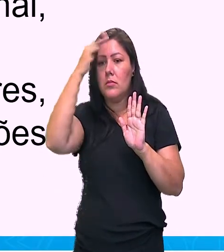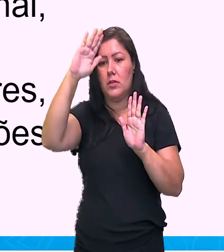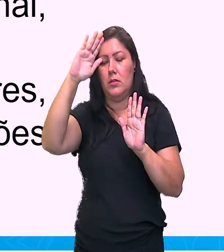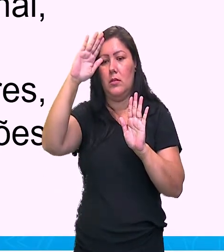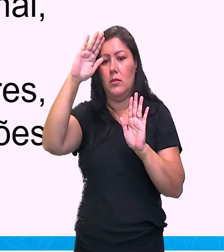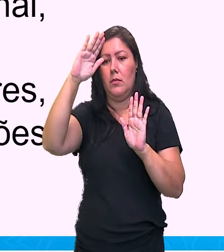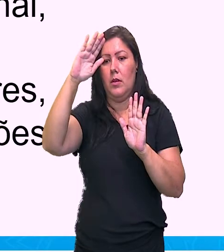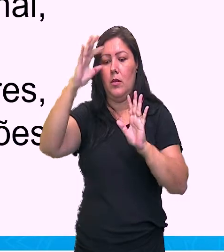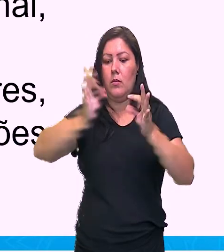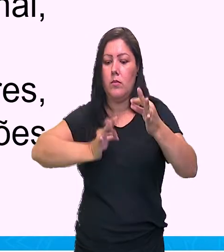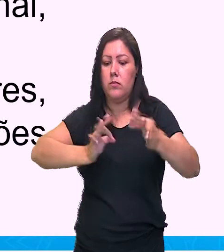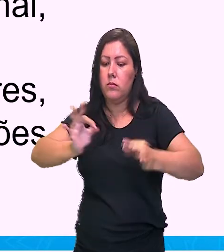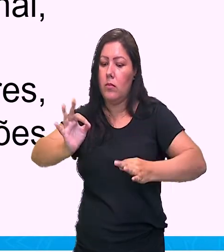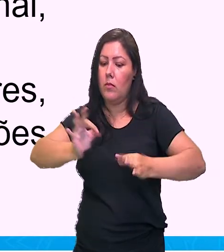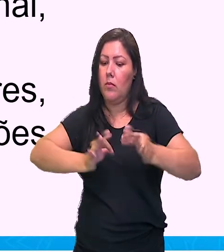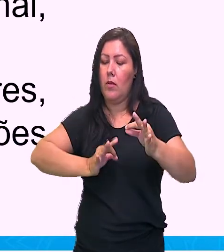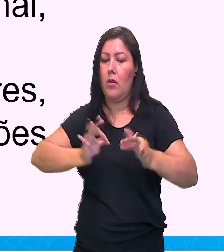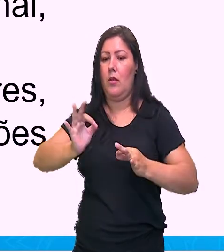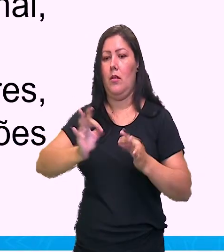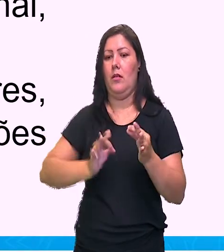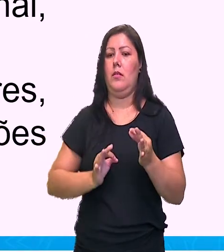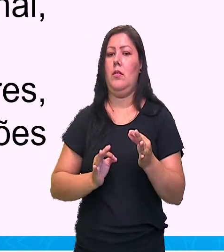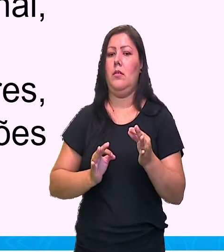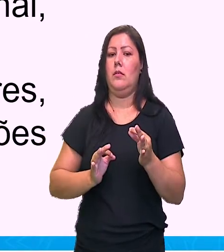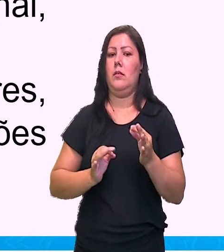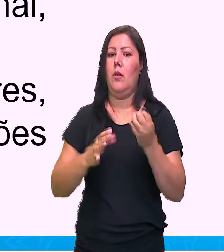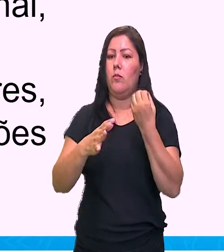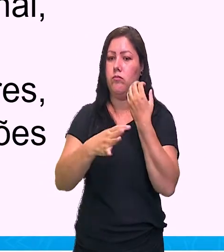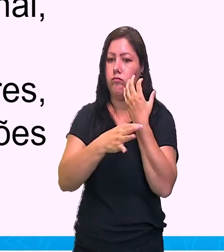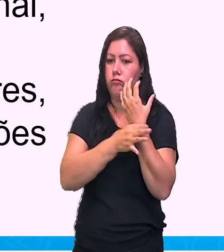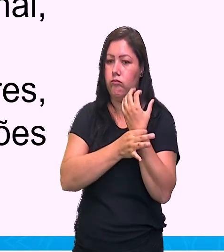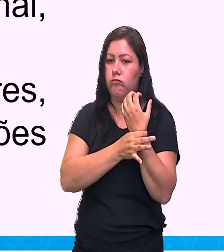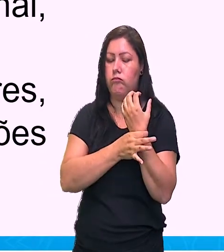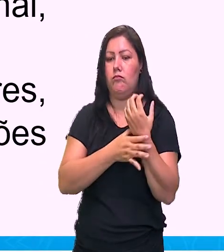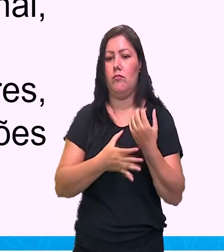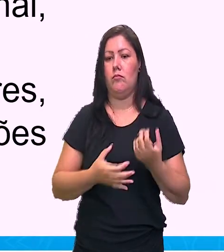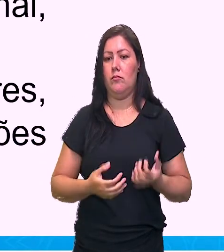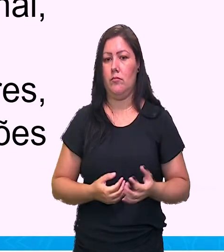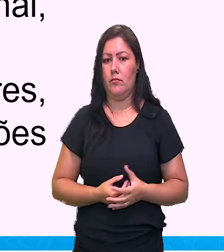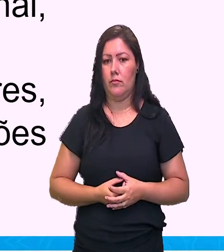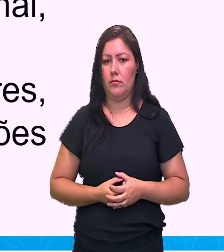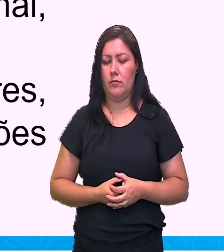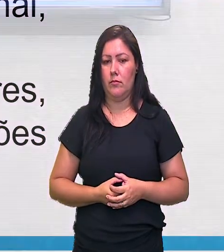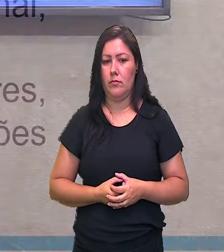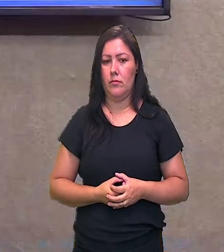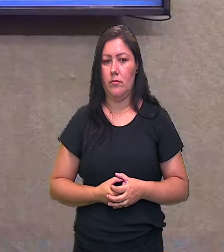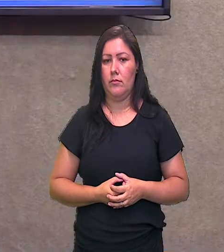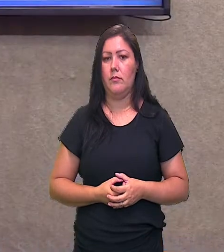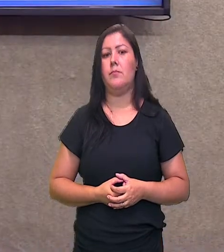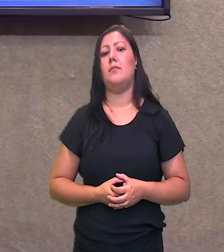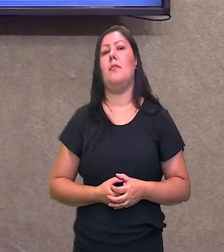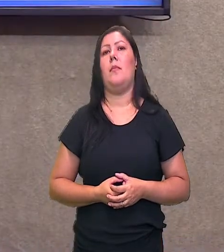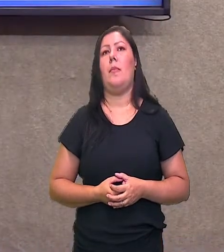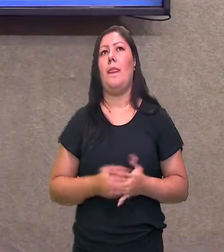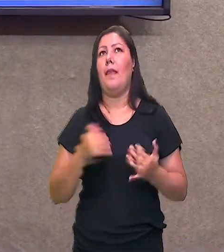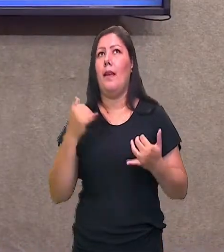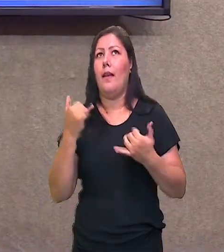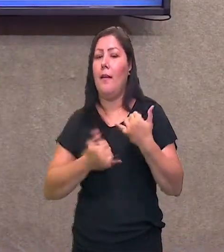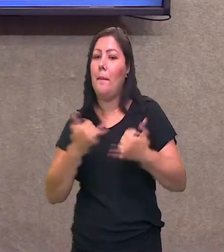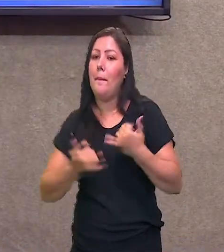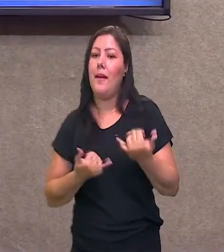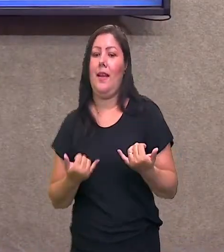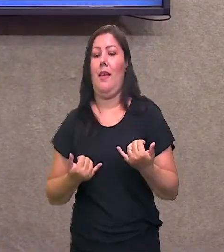ordem internacional entre eles. É claro, a gente brinca que não há vencedores numa guerra, porque dos dois lados